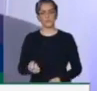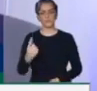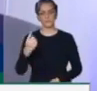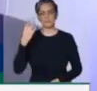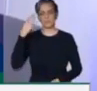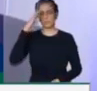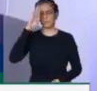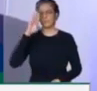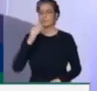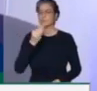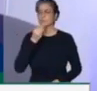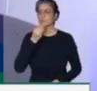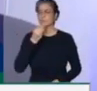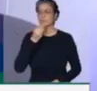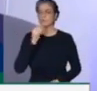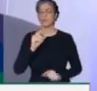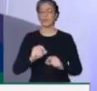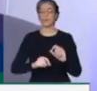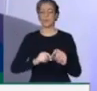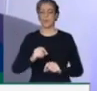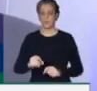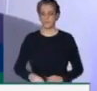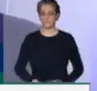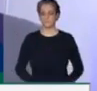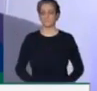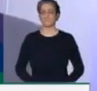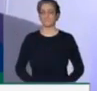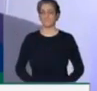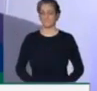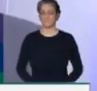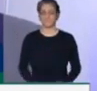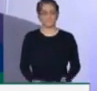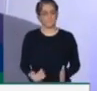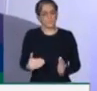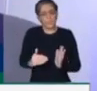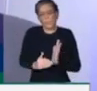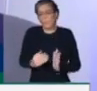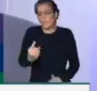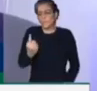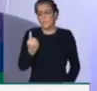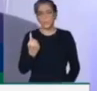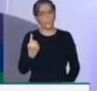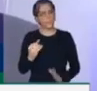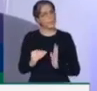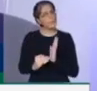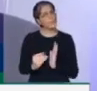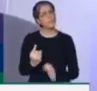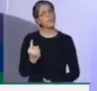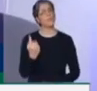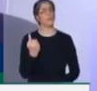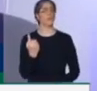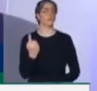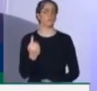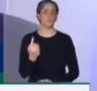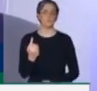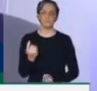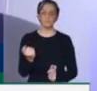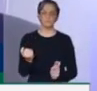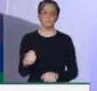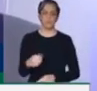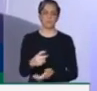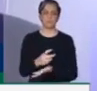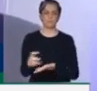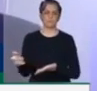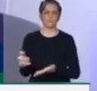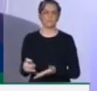Bolsonaro deveria responder pelo menos por um, apenas um, e ele seria cassado dos muitos crimes